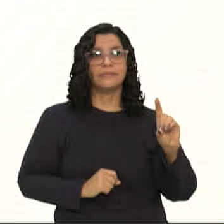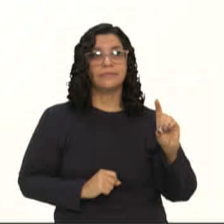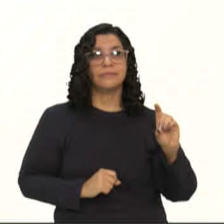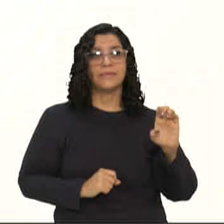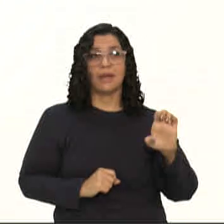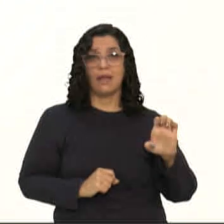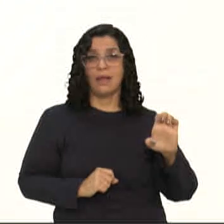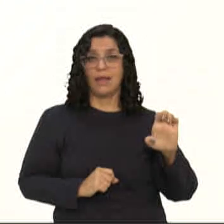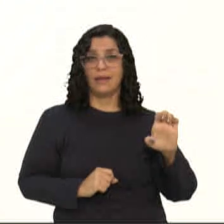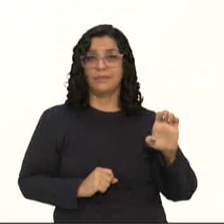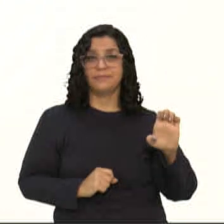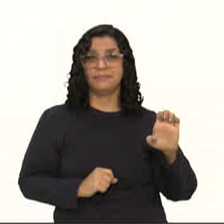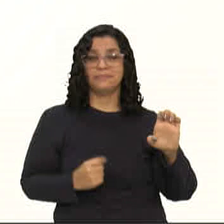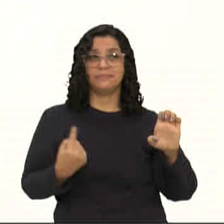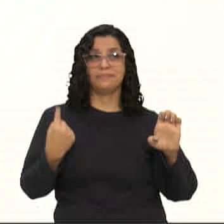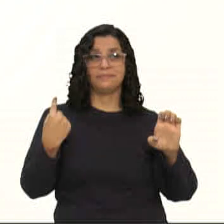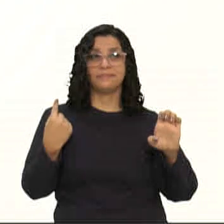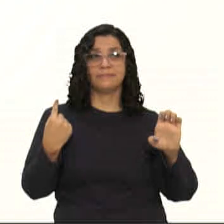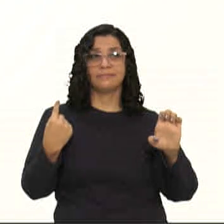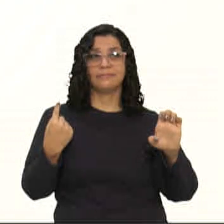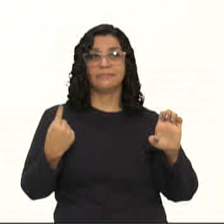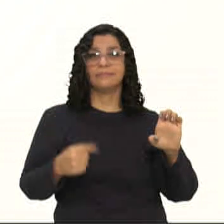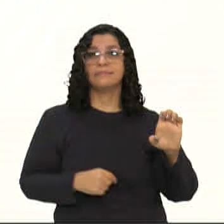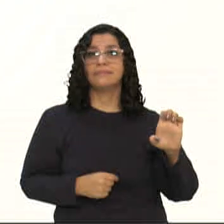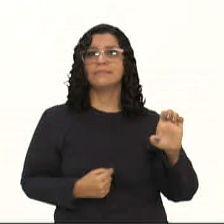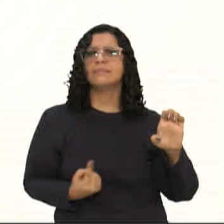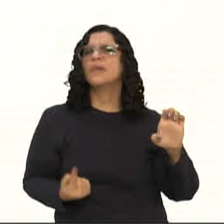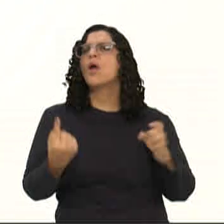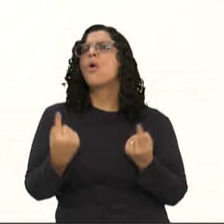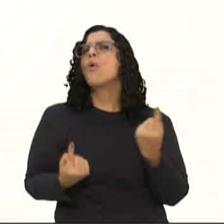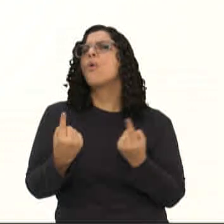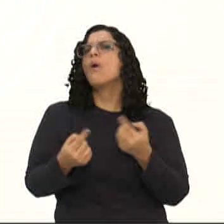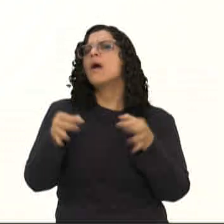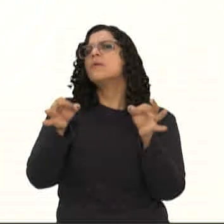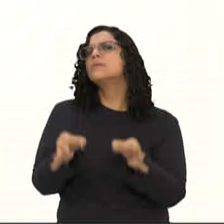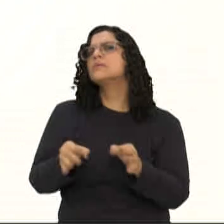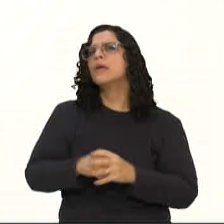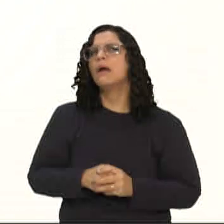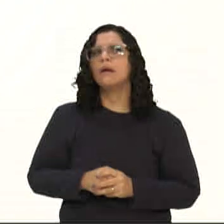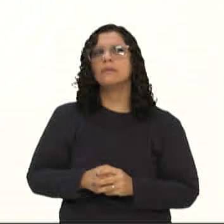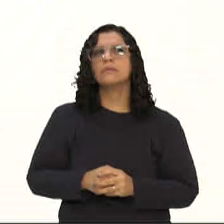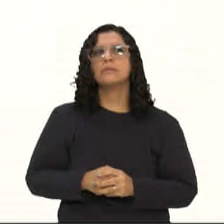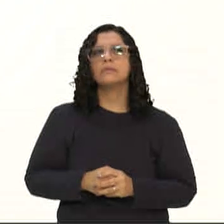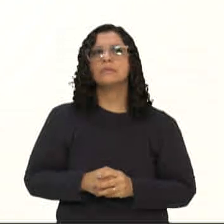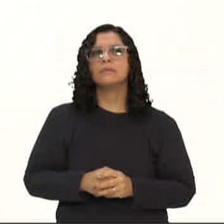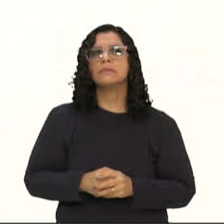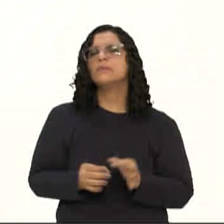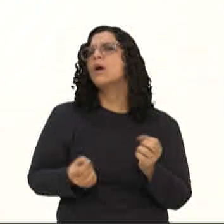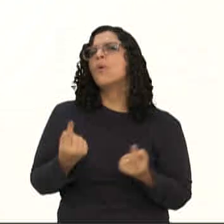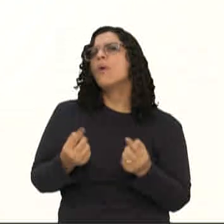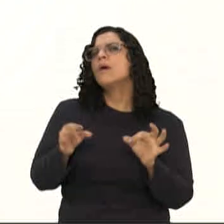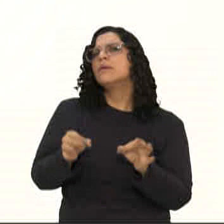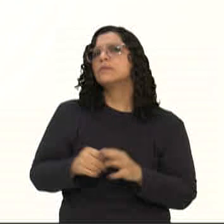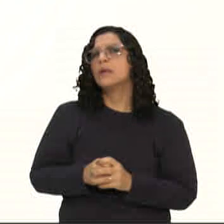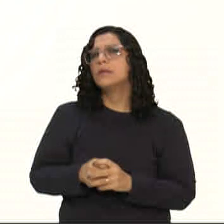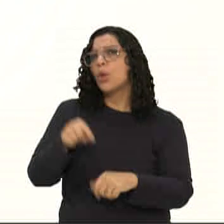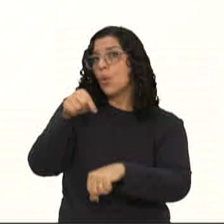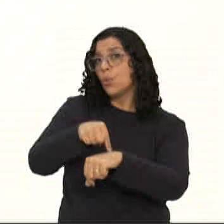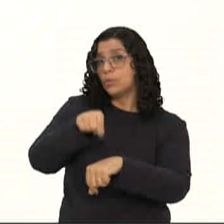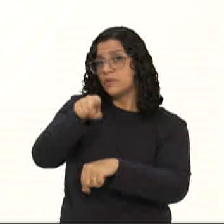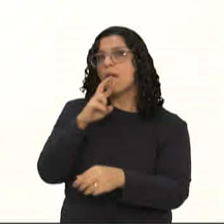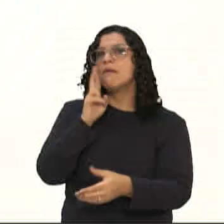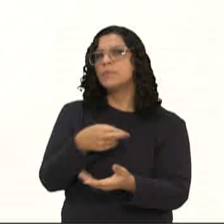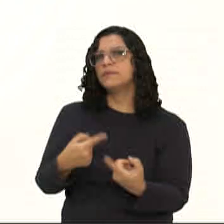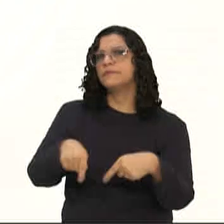experimento de Millikan e letra E, experimento de Morley. Michelson e Morley. Um tempinho só e